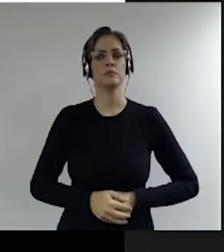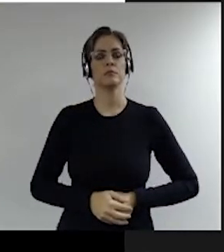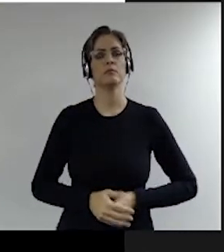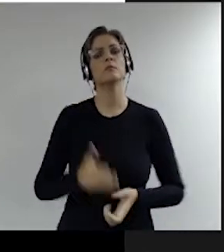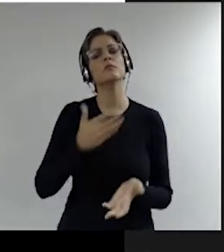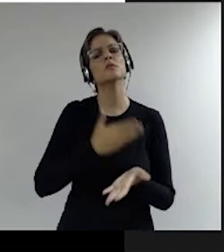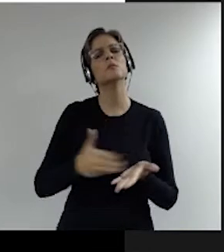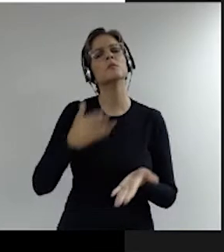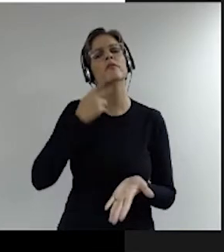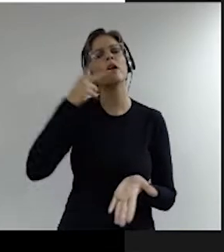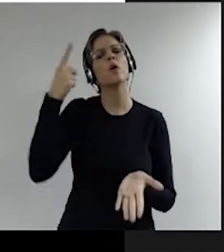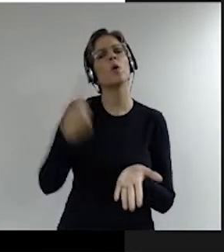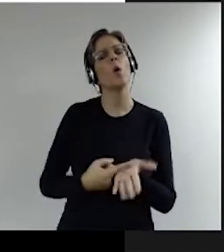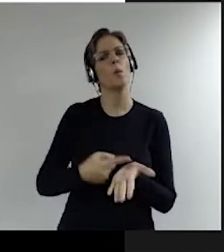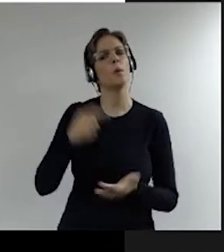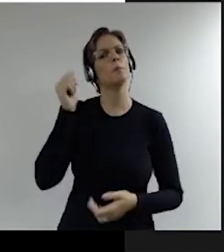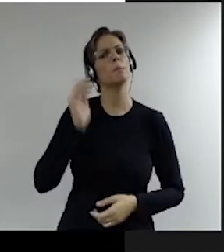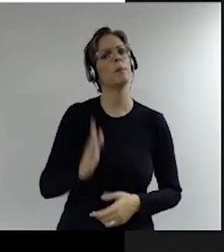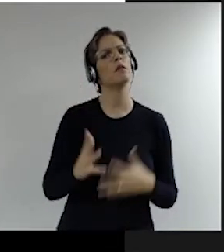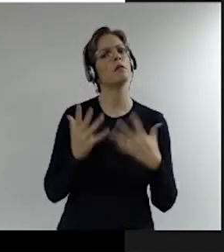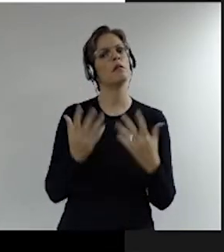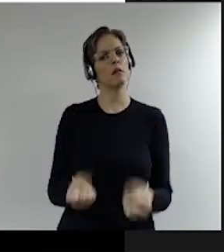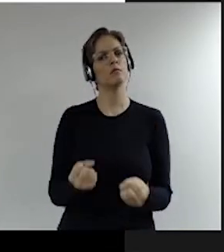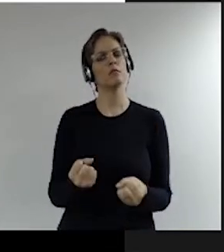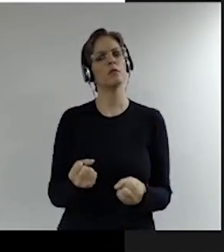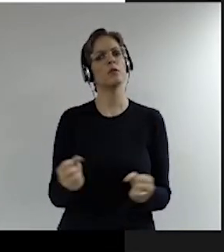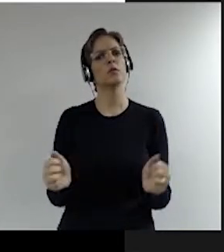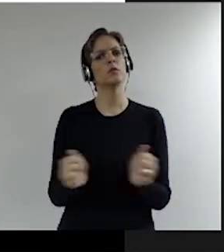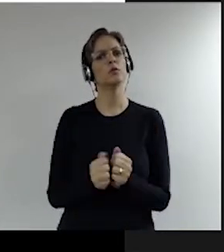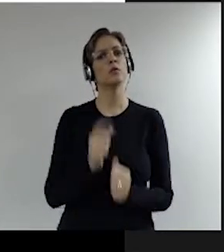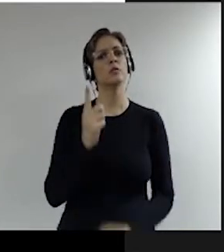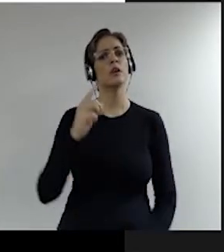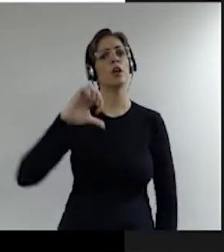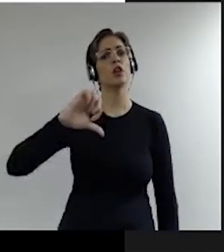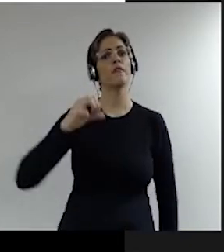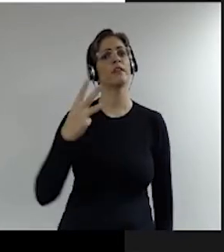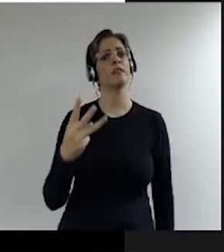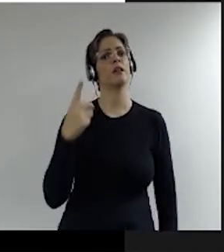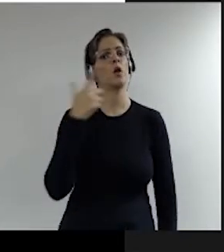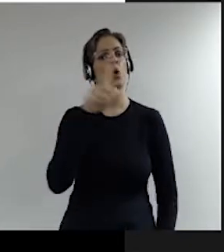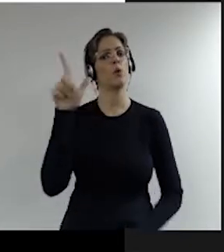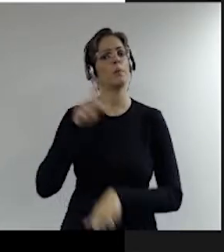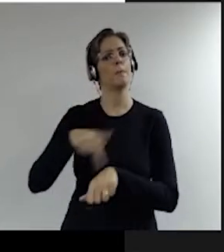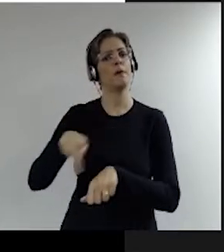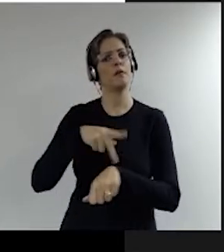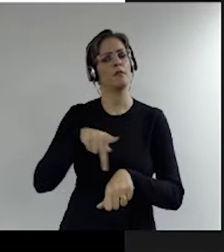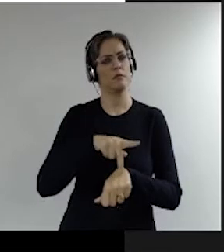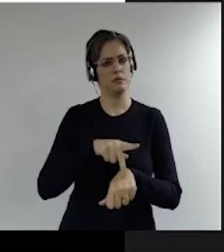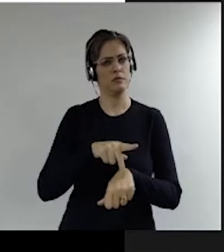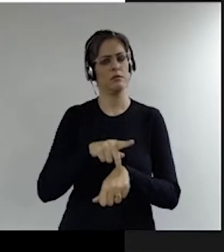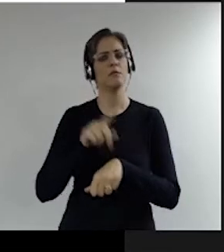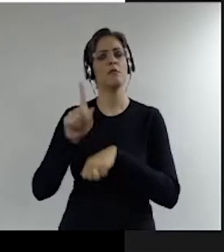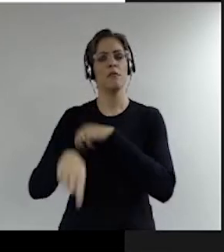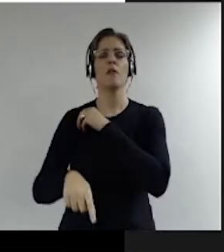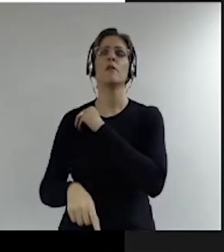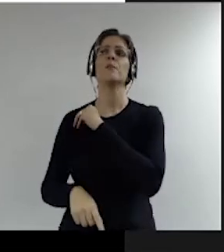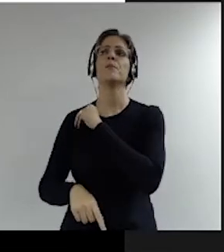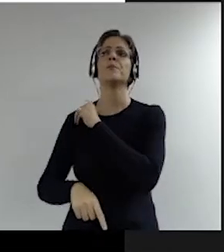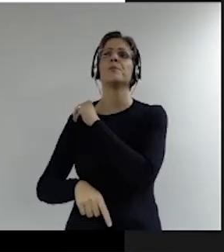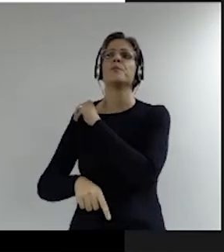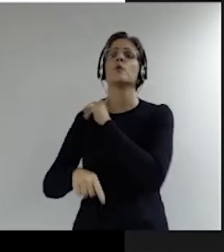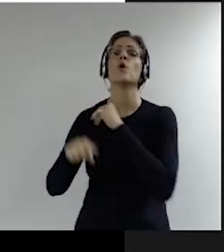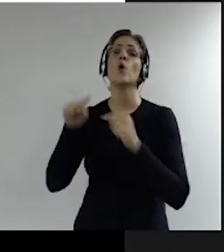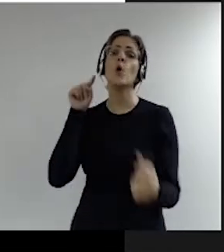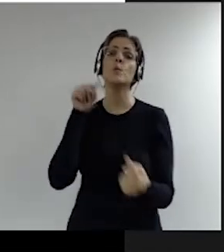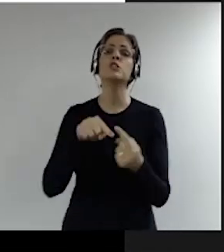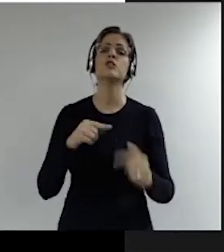de um compromisso que o Brasil assumiu junto com 193 outros países, que são os Objetivos do